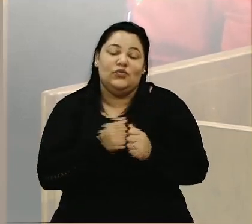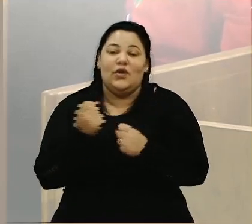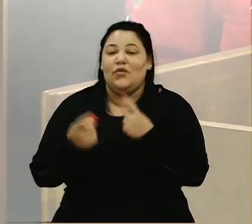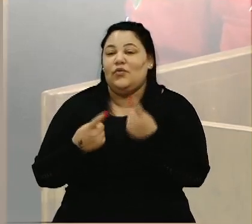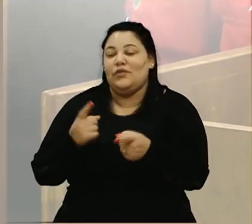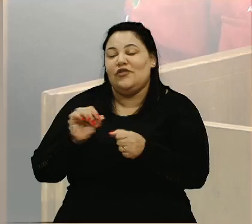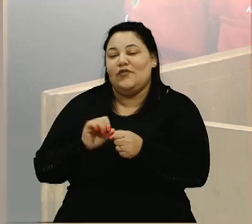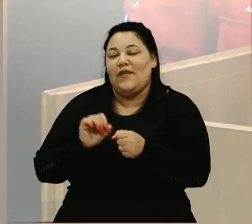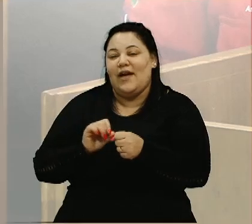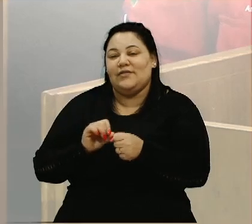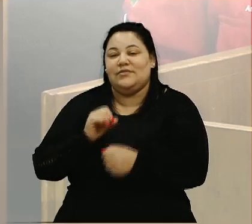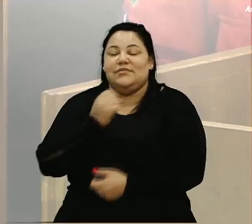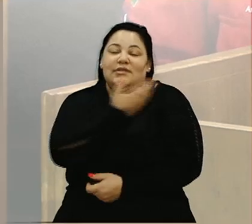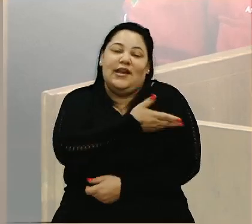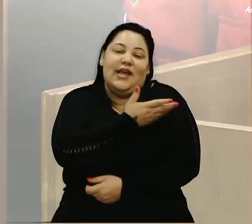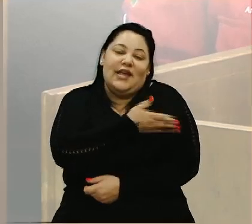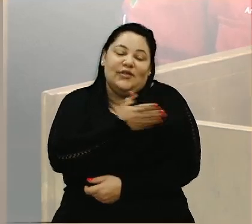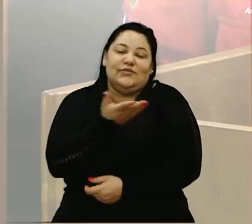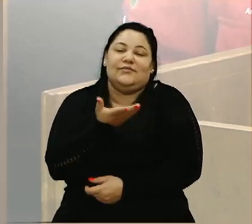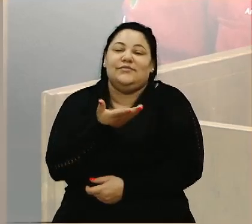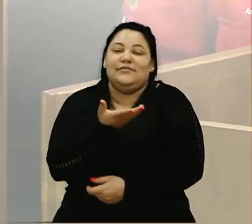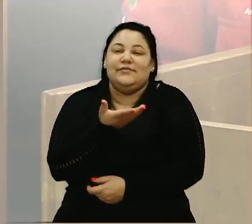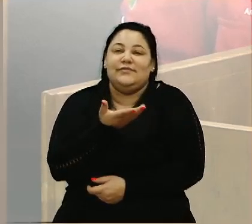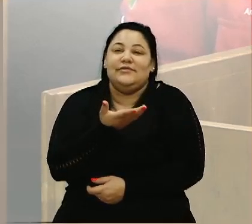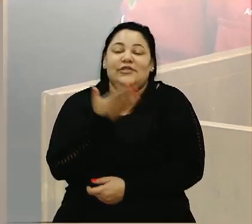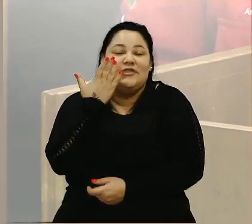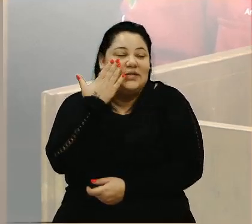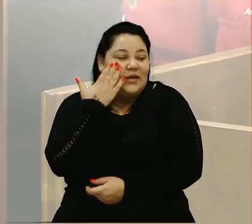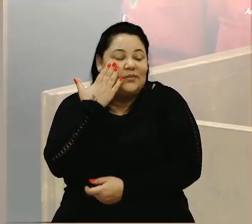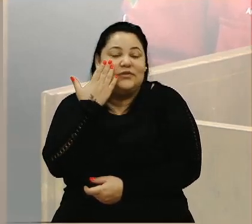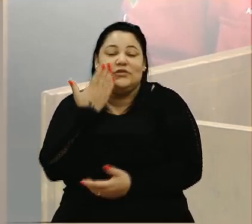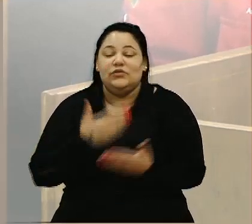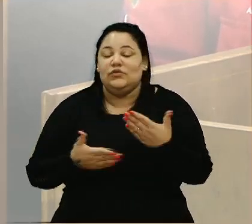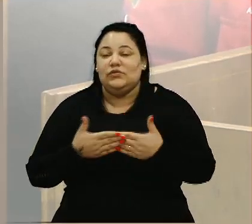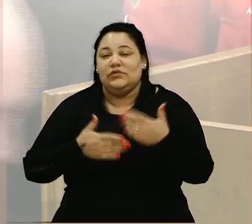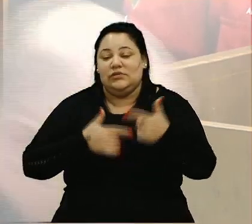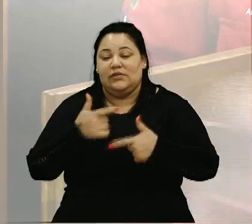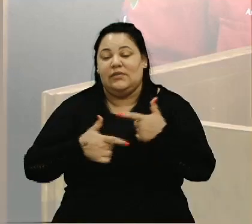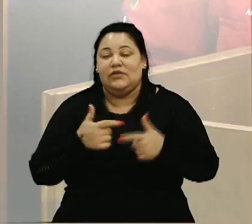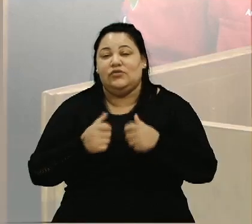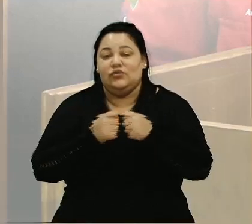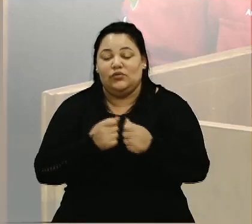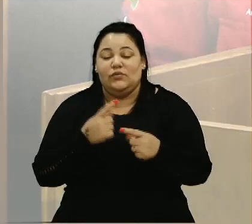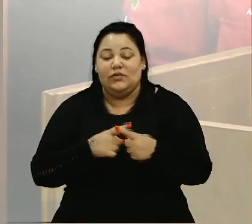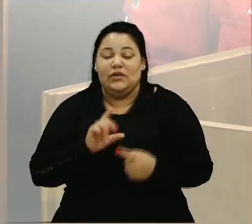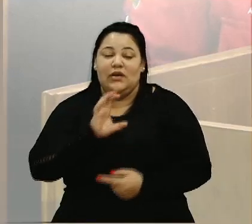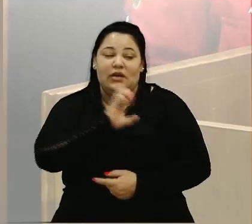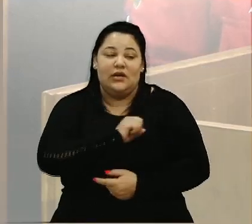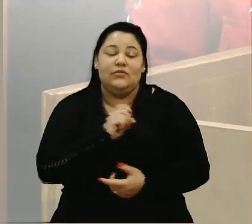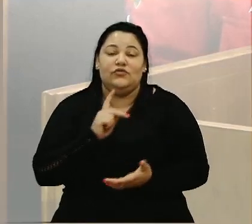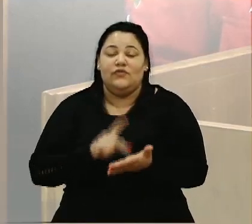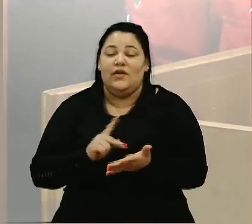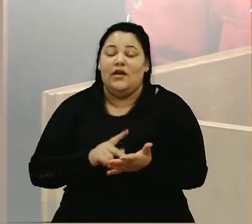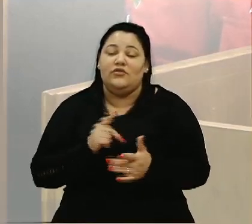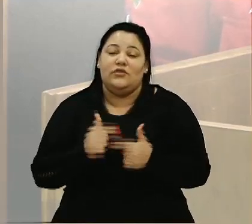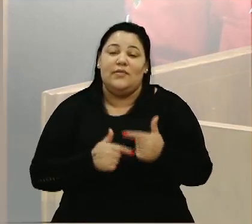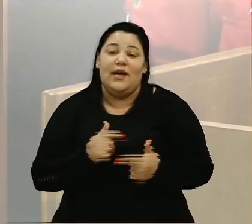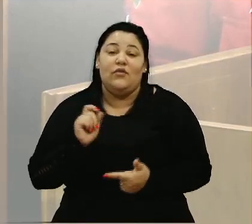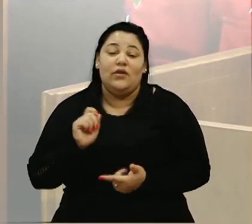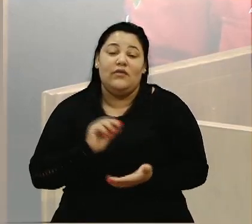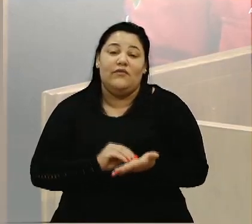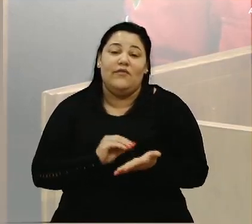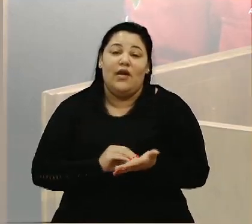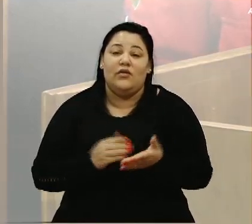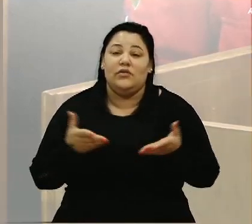treinamentos, e a gente sabe que todos que estão aí dentro dessa função é porque amam realmente a função. Então, hoje o que falta é um